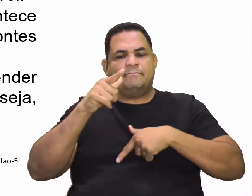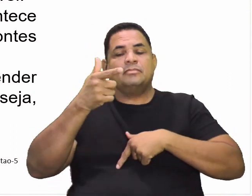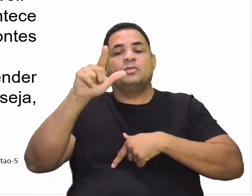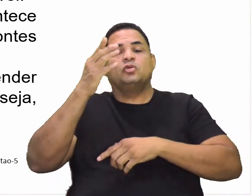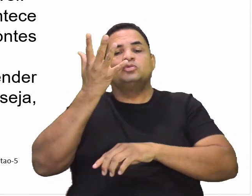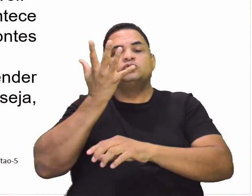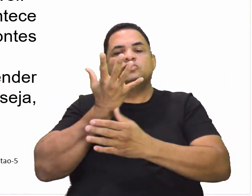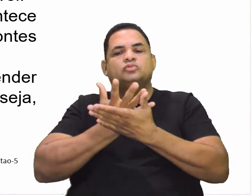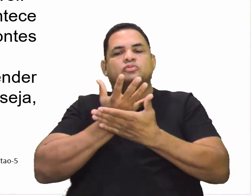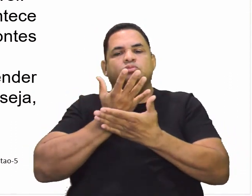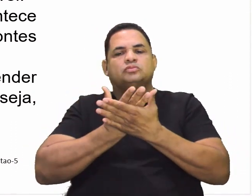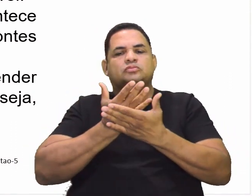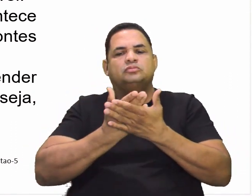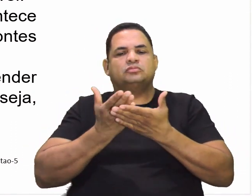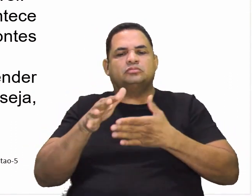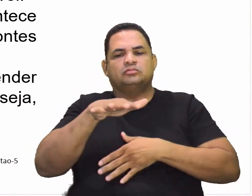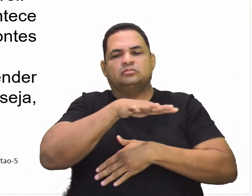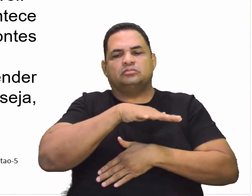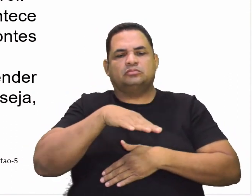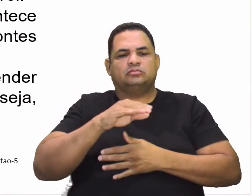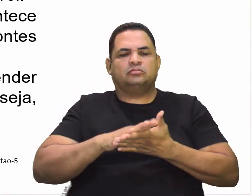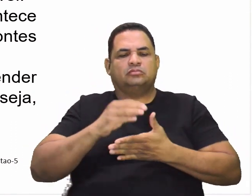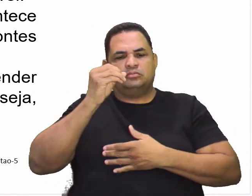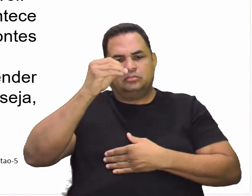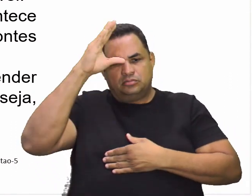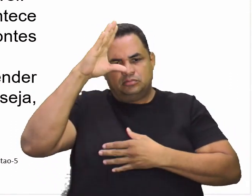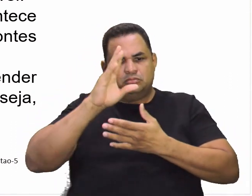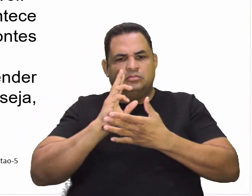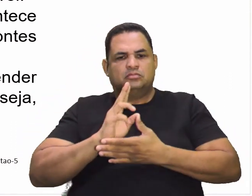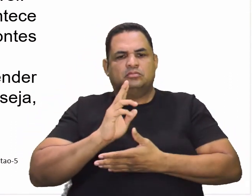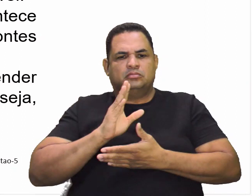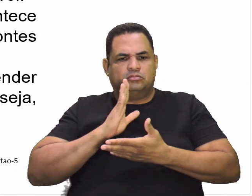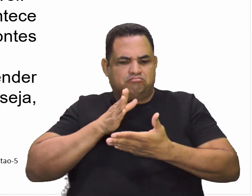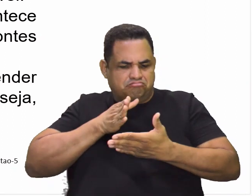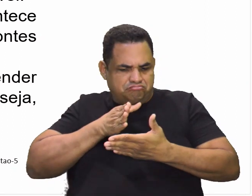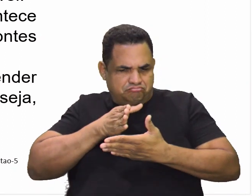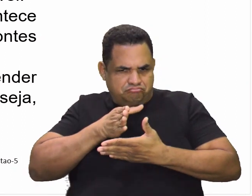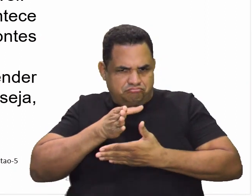demais estudantes dessa área do conhecimento é sempre